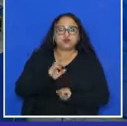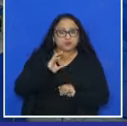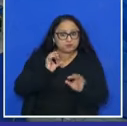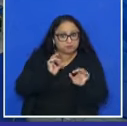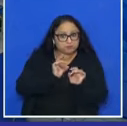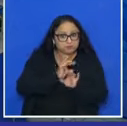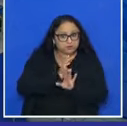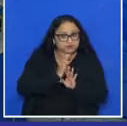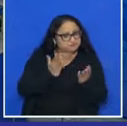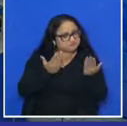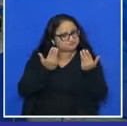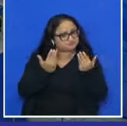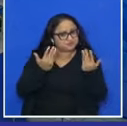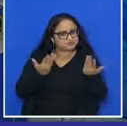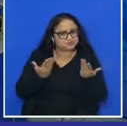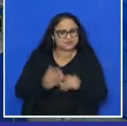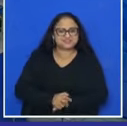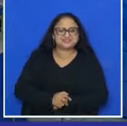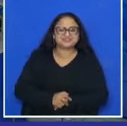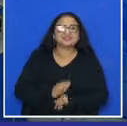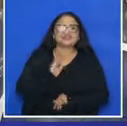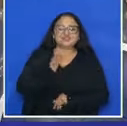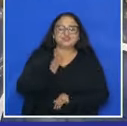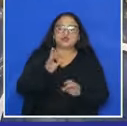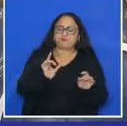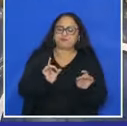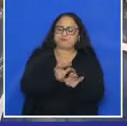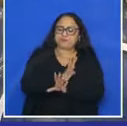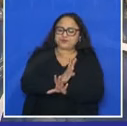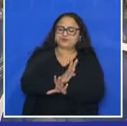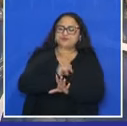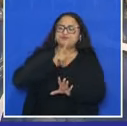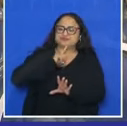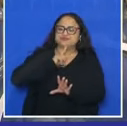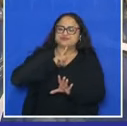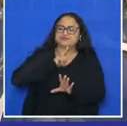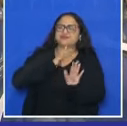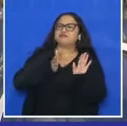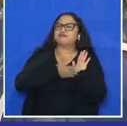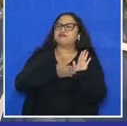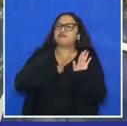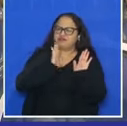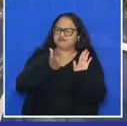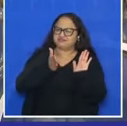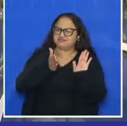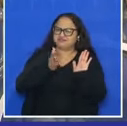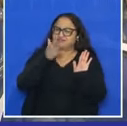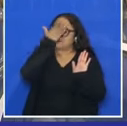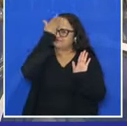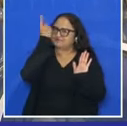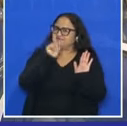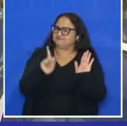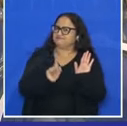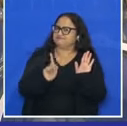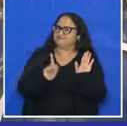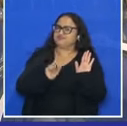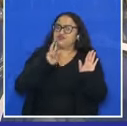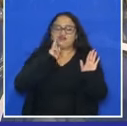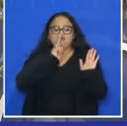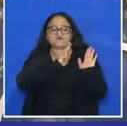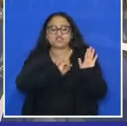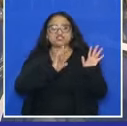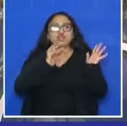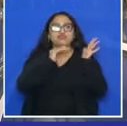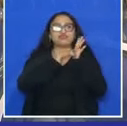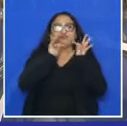Preparados? Então vamos lá. Bolas posicionadas, já estão com as suas apostas na mão? Então não esqueça, hein? Confira até